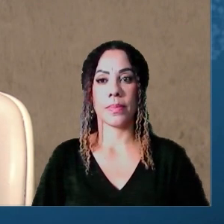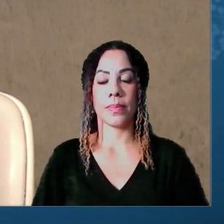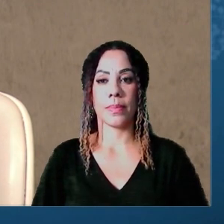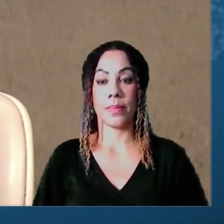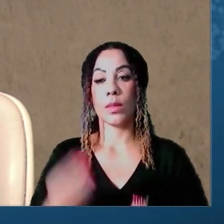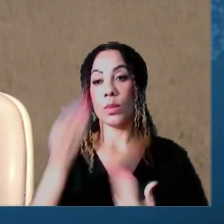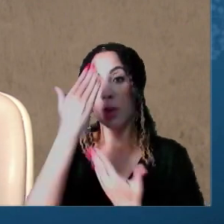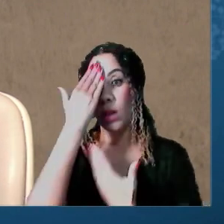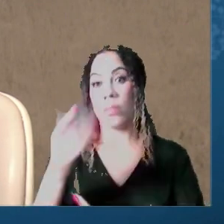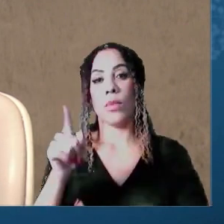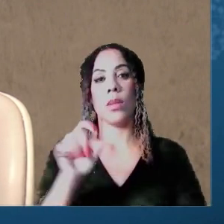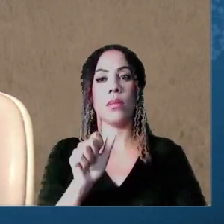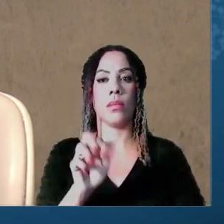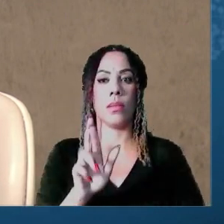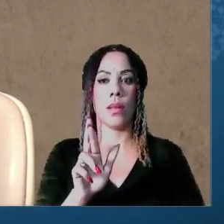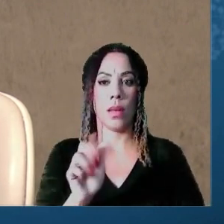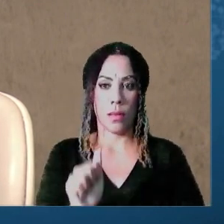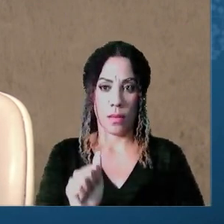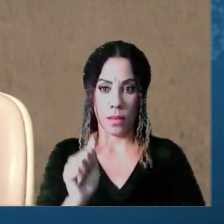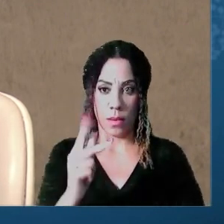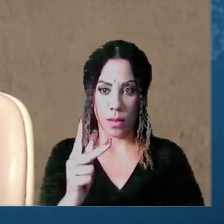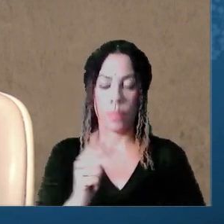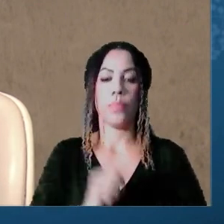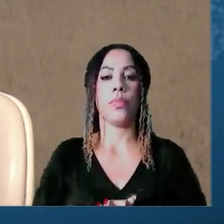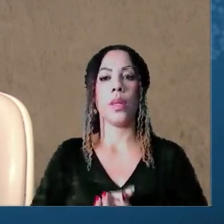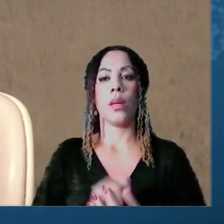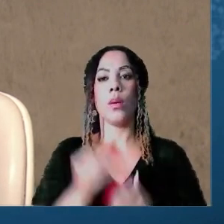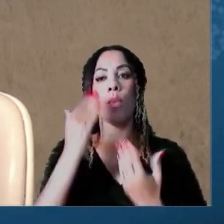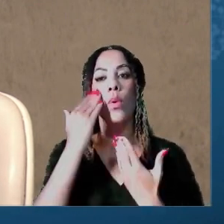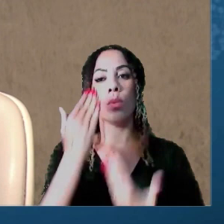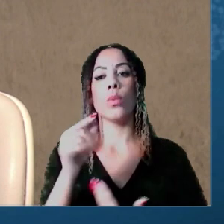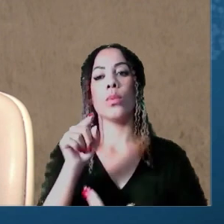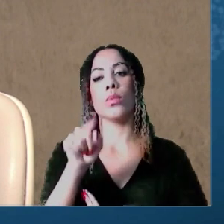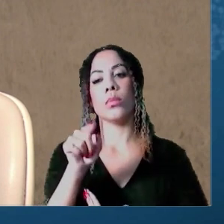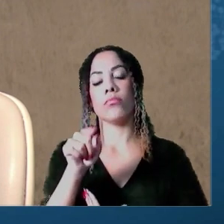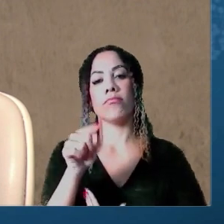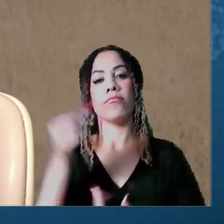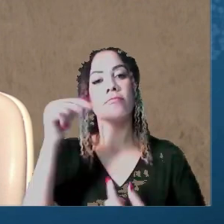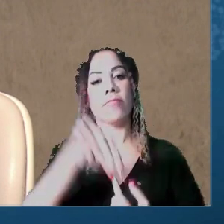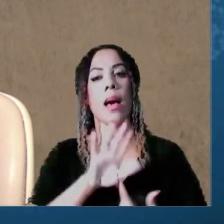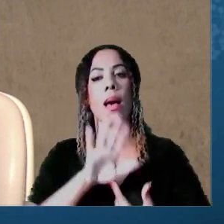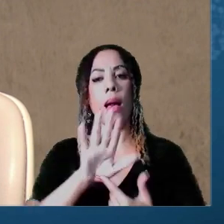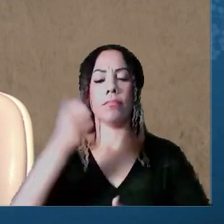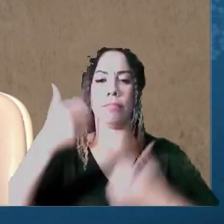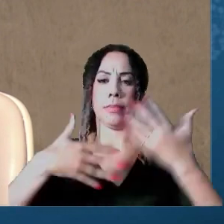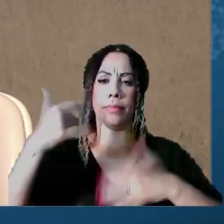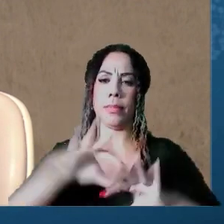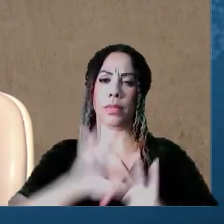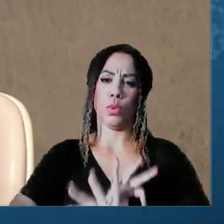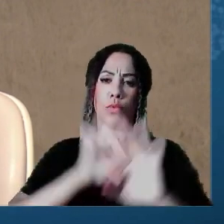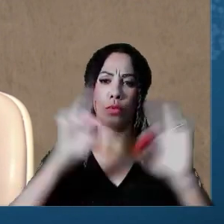Muito obrigado, Sara. Muito obrigado por esta apresentação excelente e